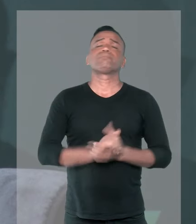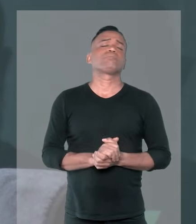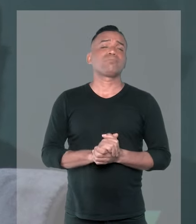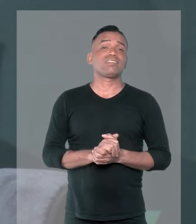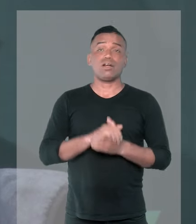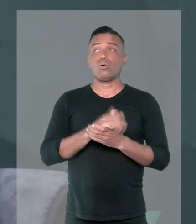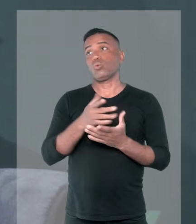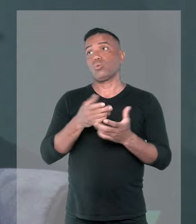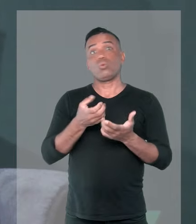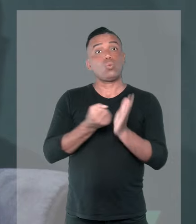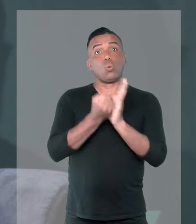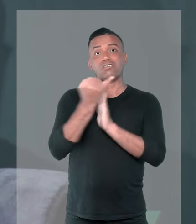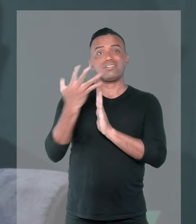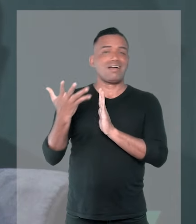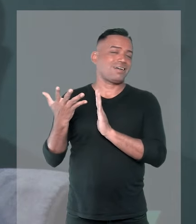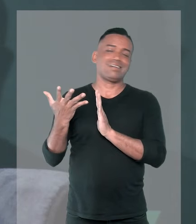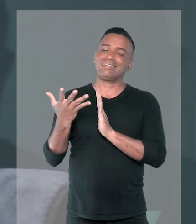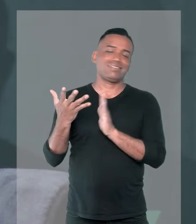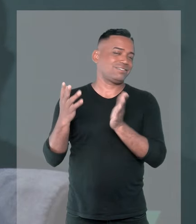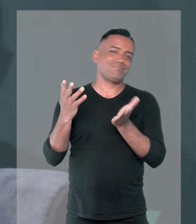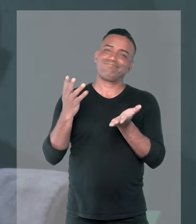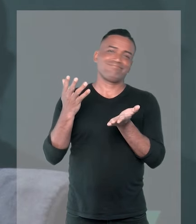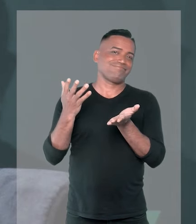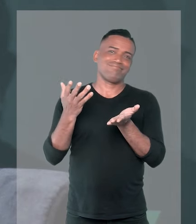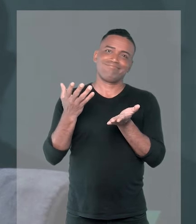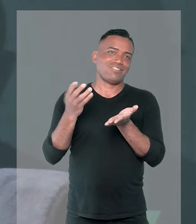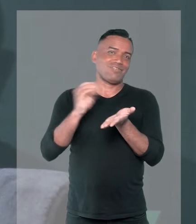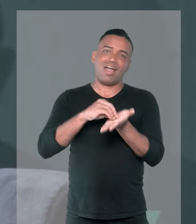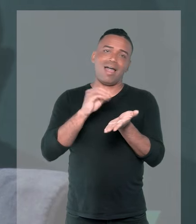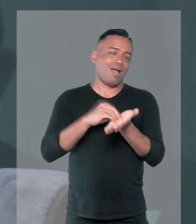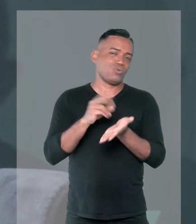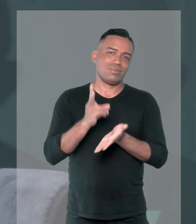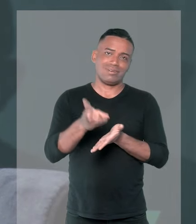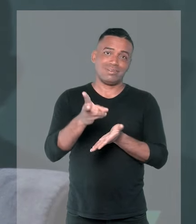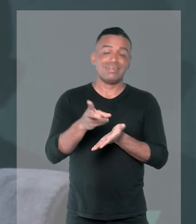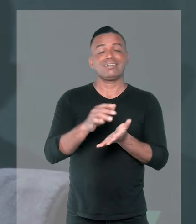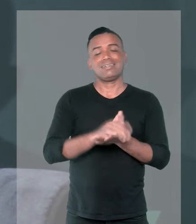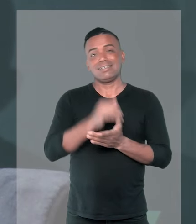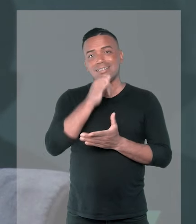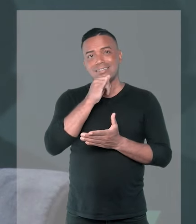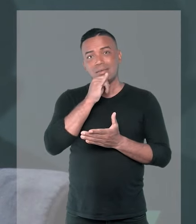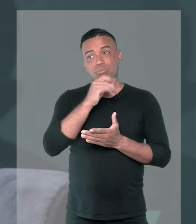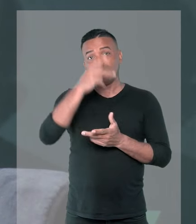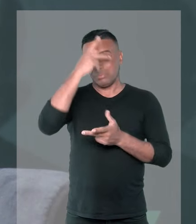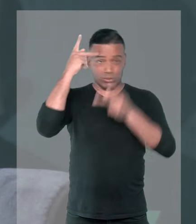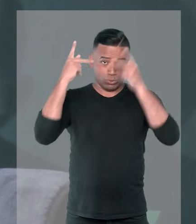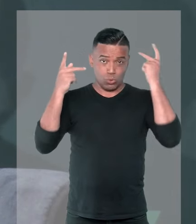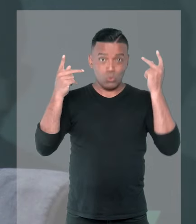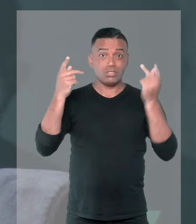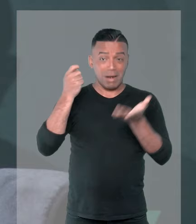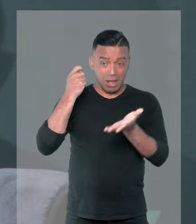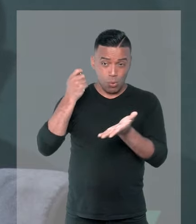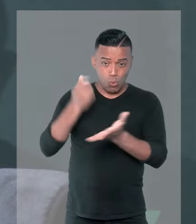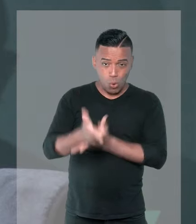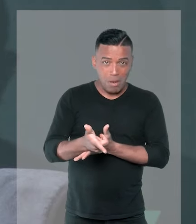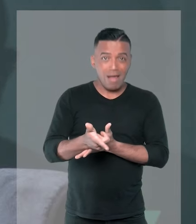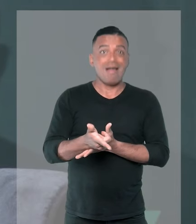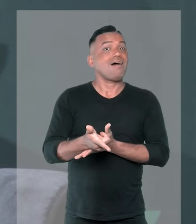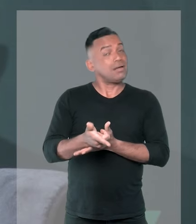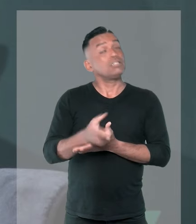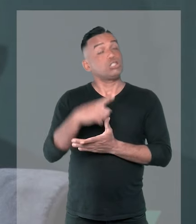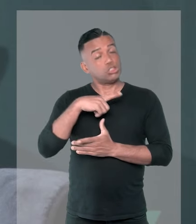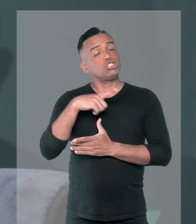do ponto de vista de volume eram escassos então era você dizer que tinha e o aspas público né ter dinheiro para comprar e ele vinha comprar